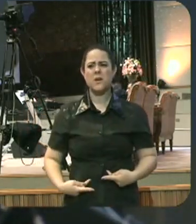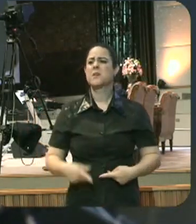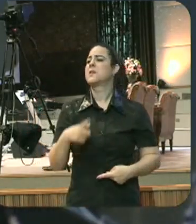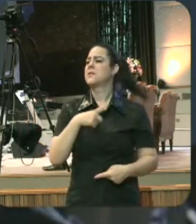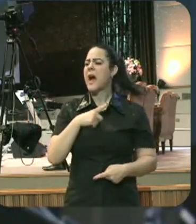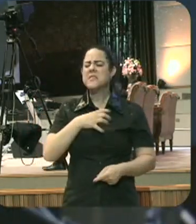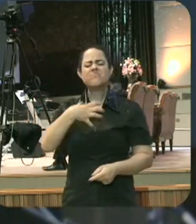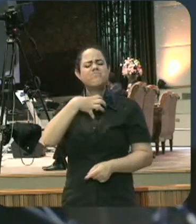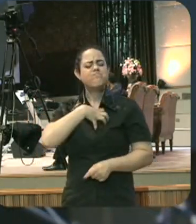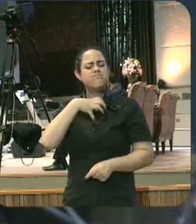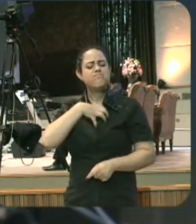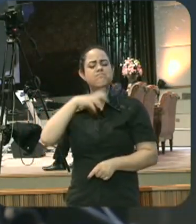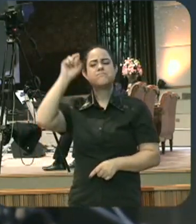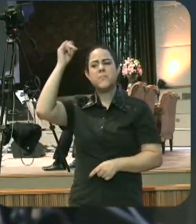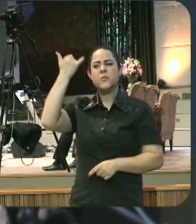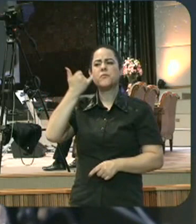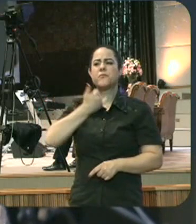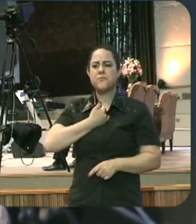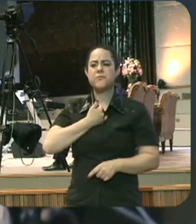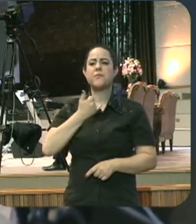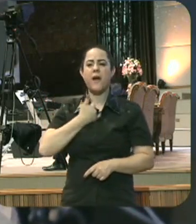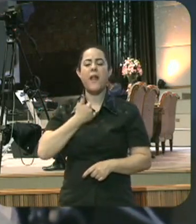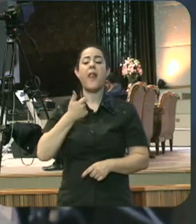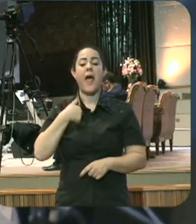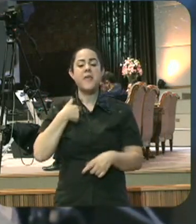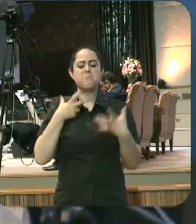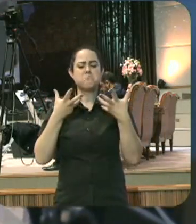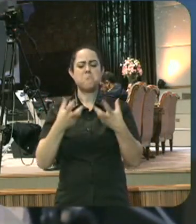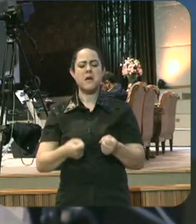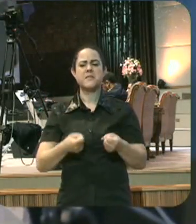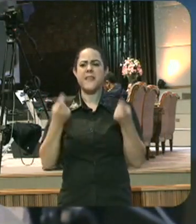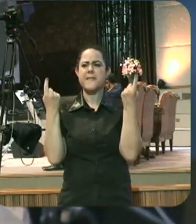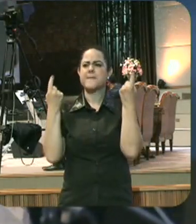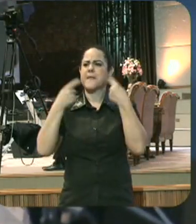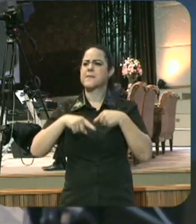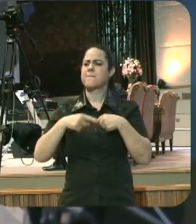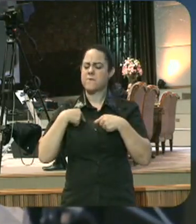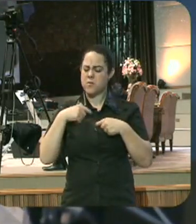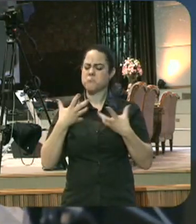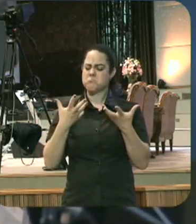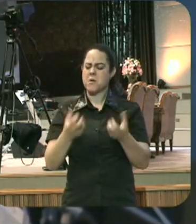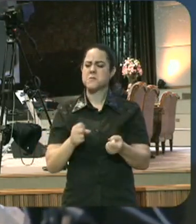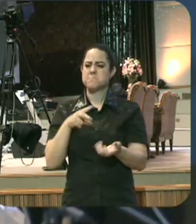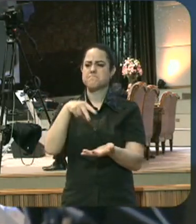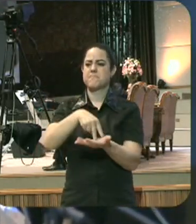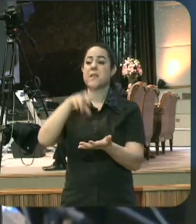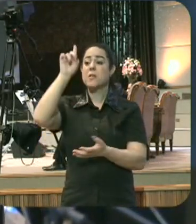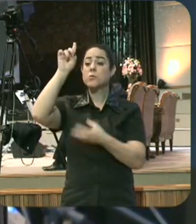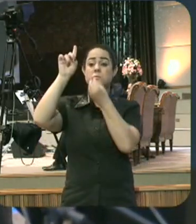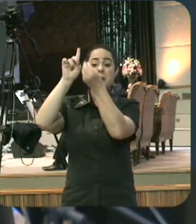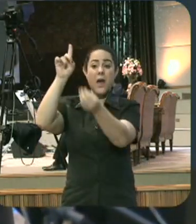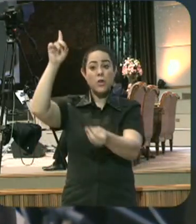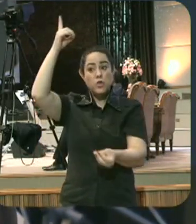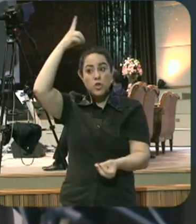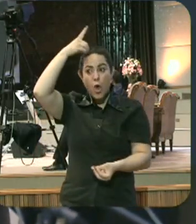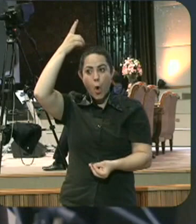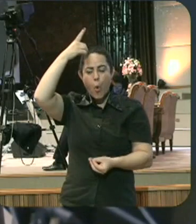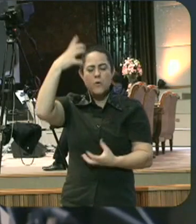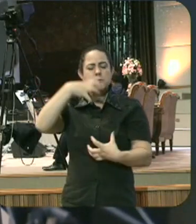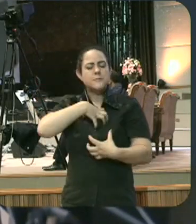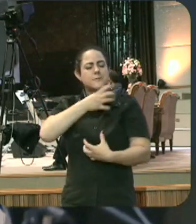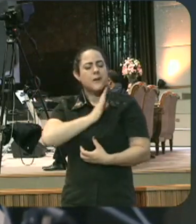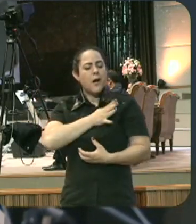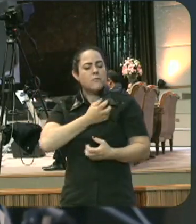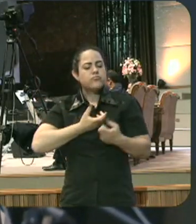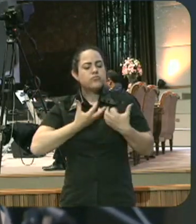estão ouvindo a voz de Deus e estão entrando no que está diante deles. Deus dá um dom e depois Ele arde o coração da